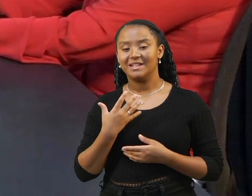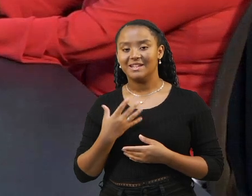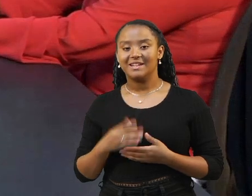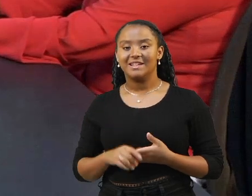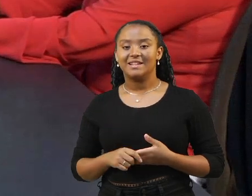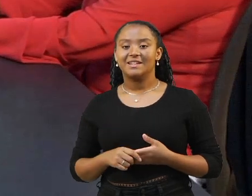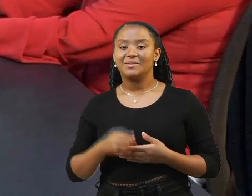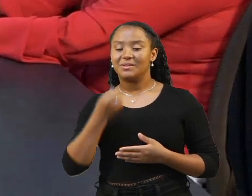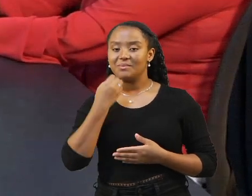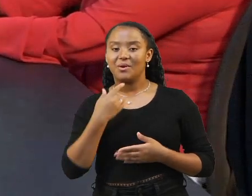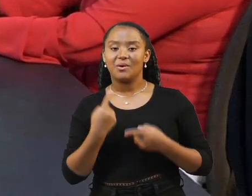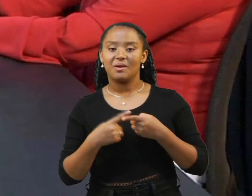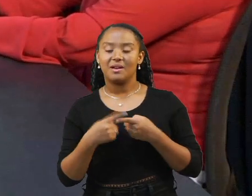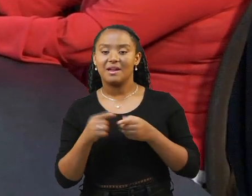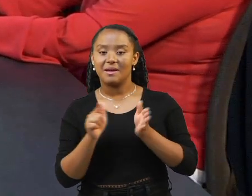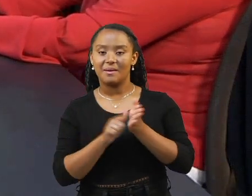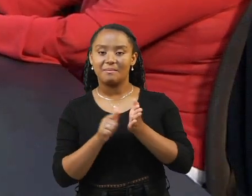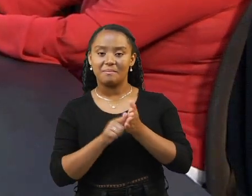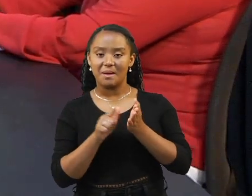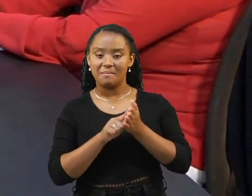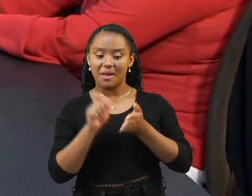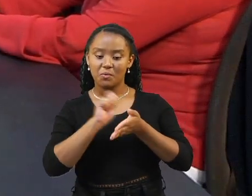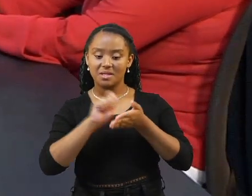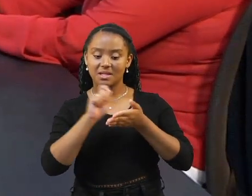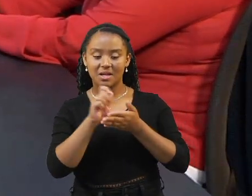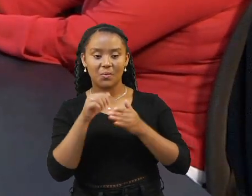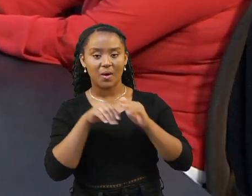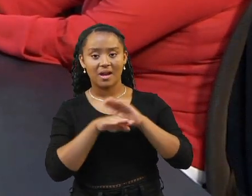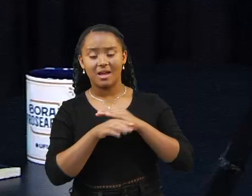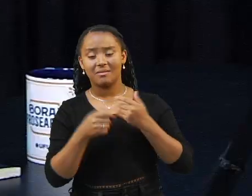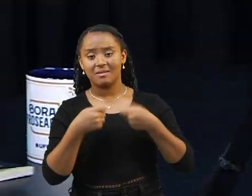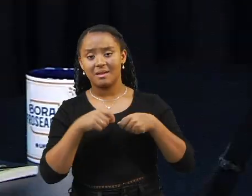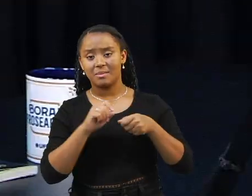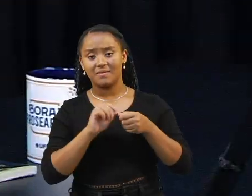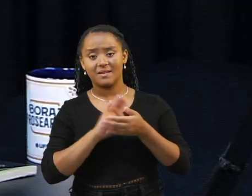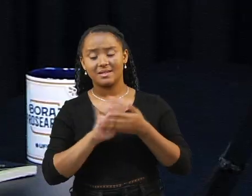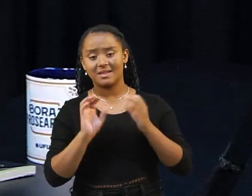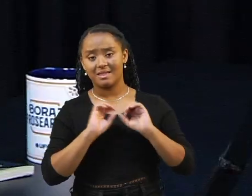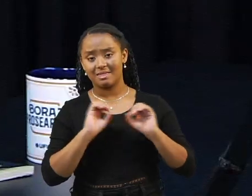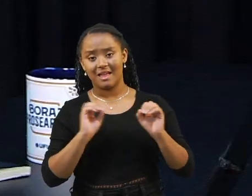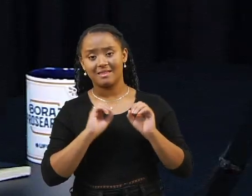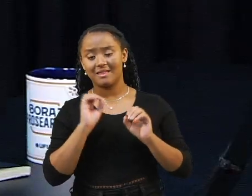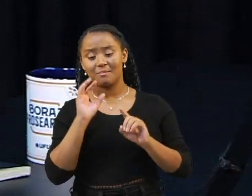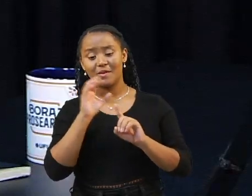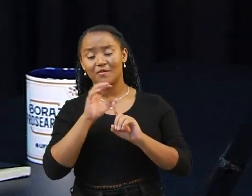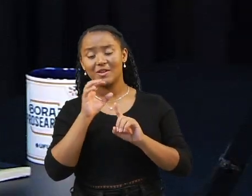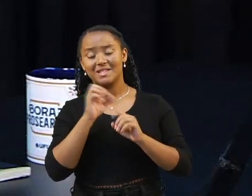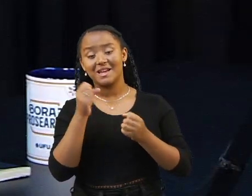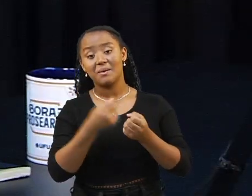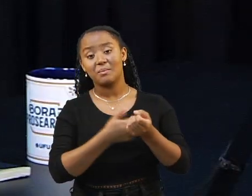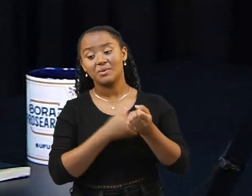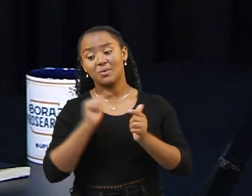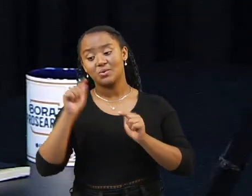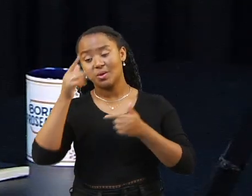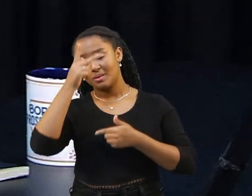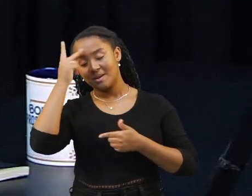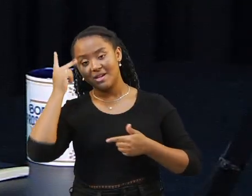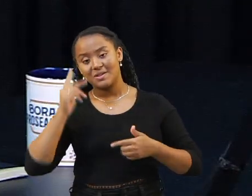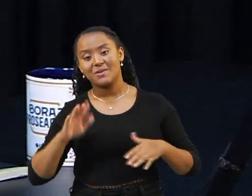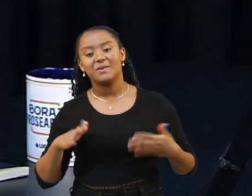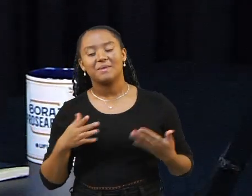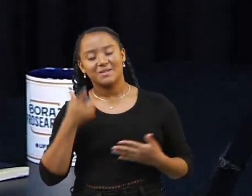Ainda bem. Ainda bem, valeu a pena, porque papel escrito e guardado não serve para nada, né? Nem para tocar o coração do